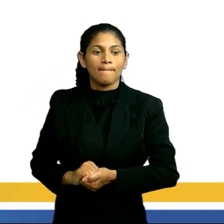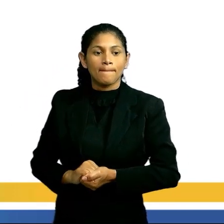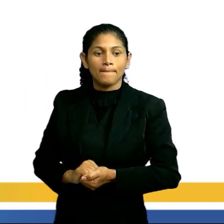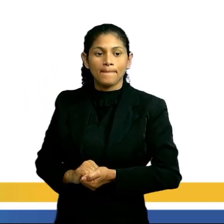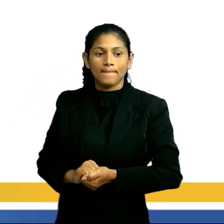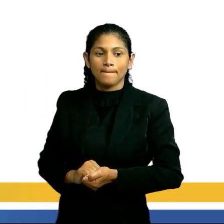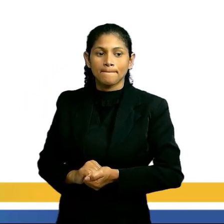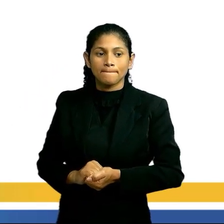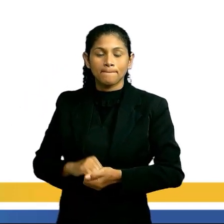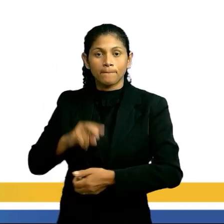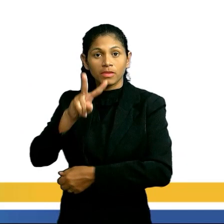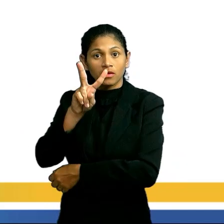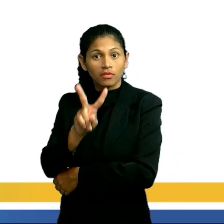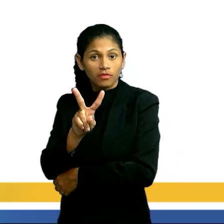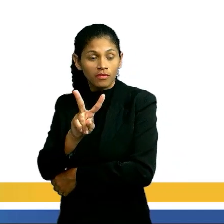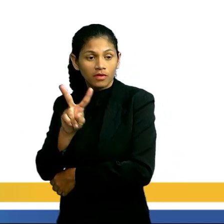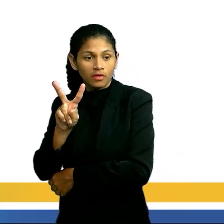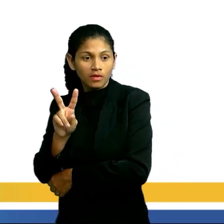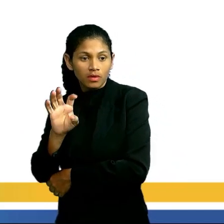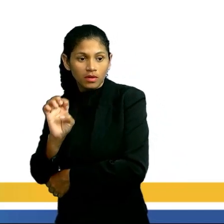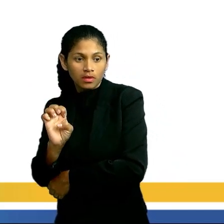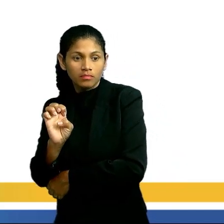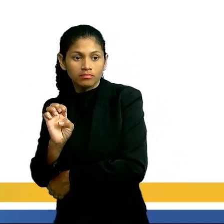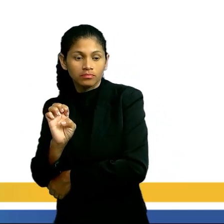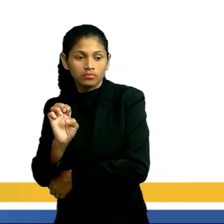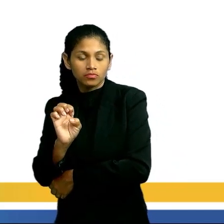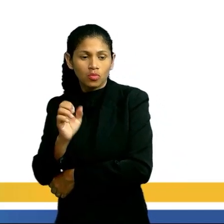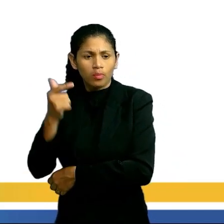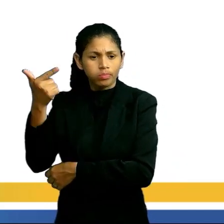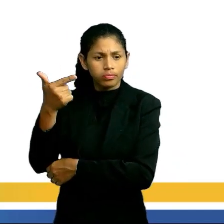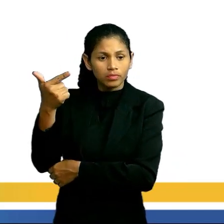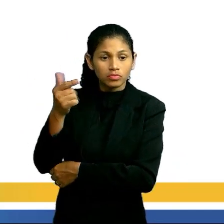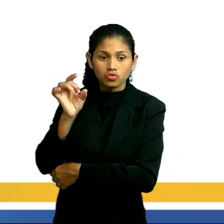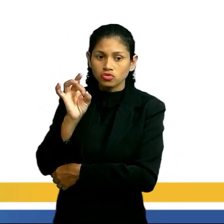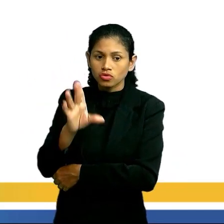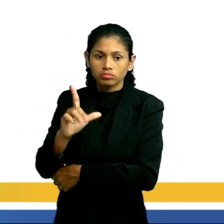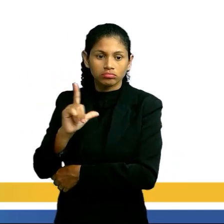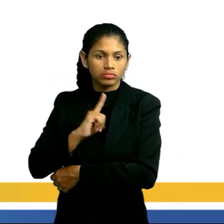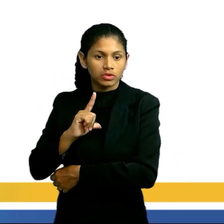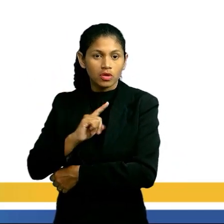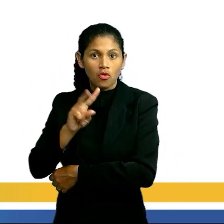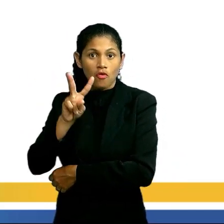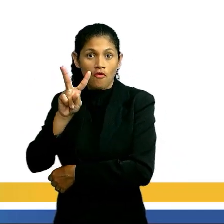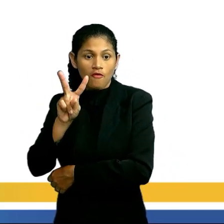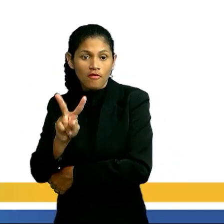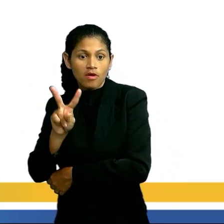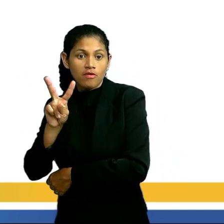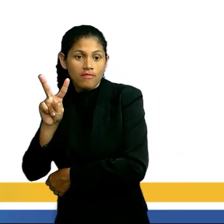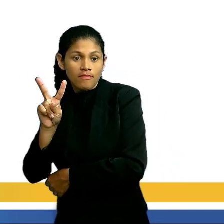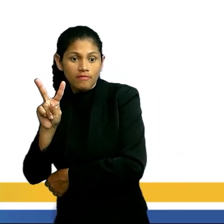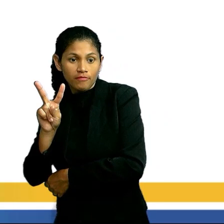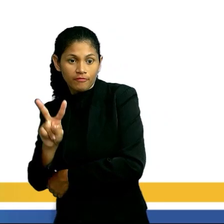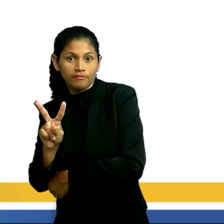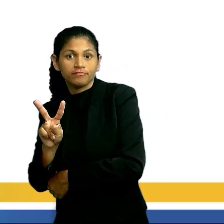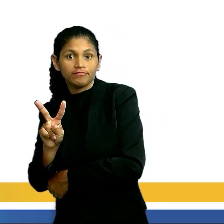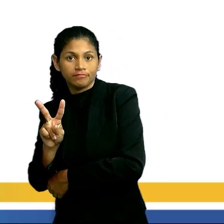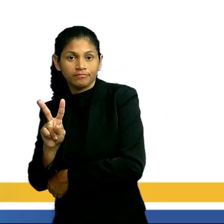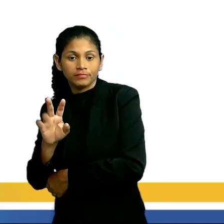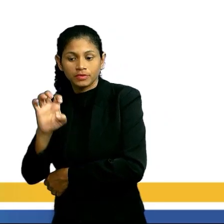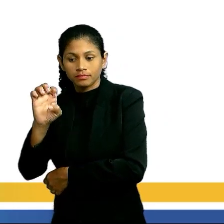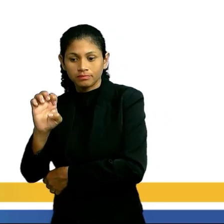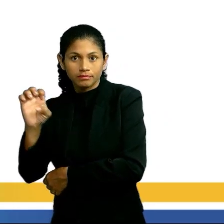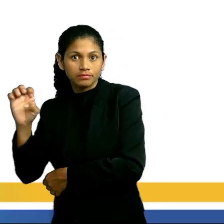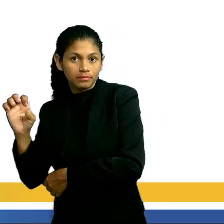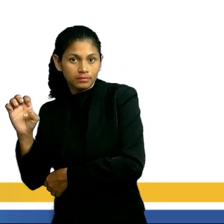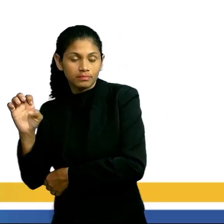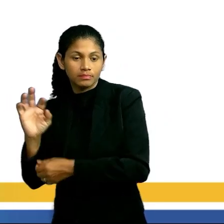primeiro indivíduo. No segundo indivíduo, só tem o Vzinho junto com o Ezinho. Ok? Então, ele só tem um tipo de gameta.